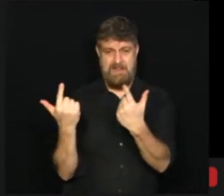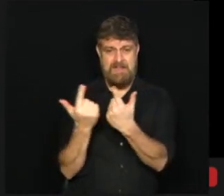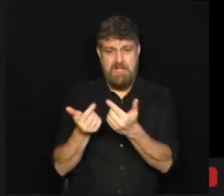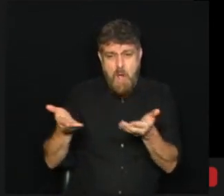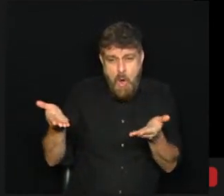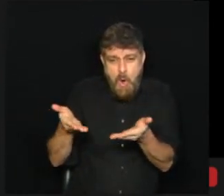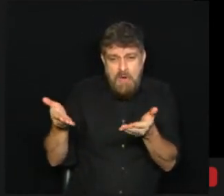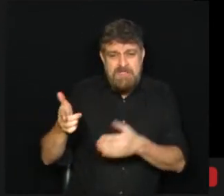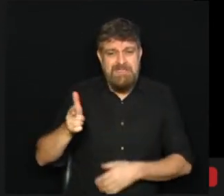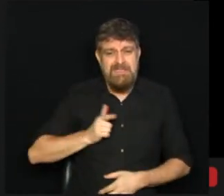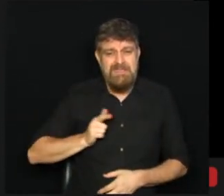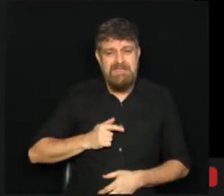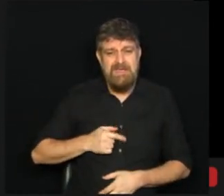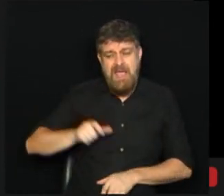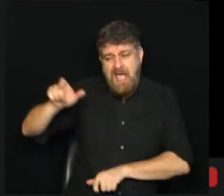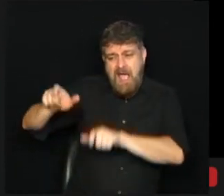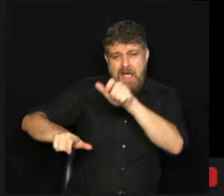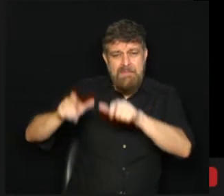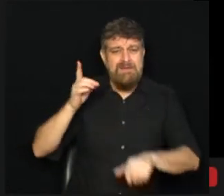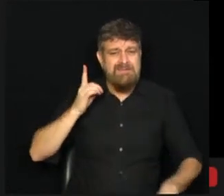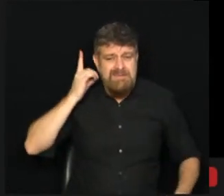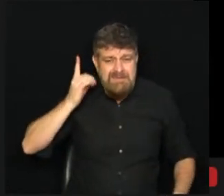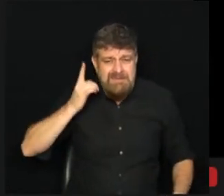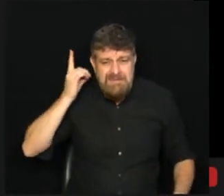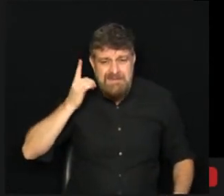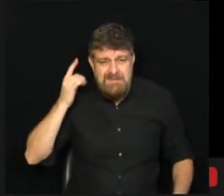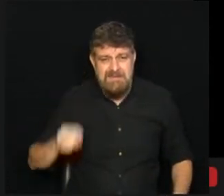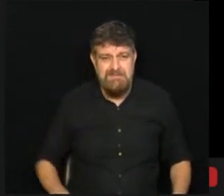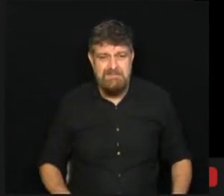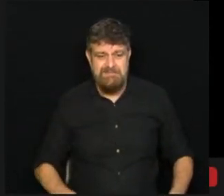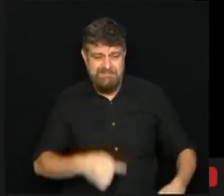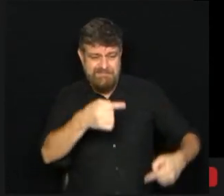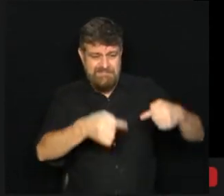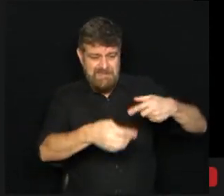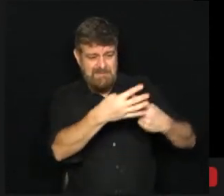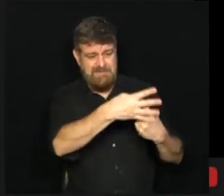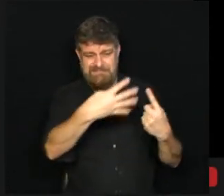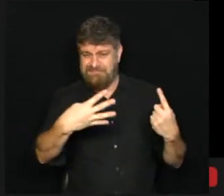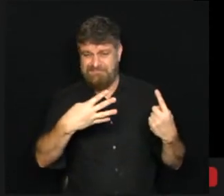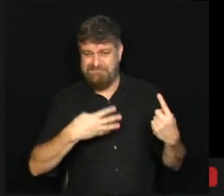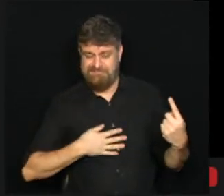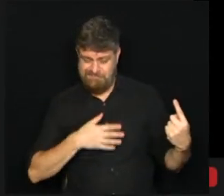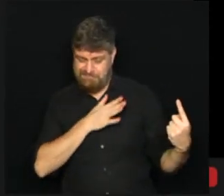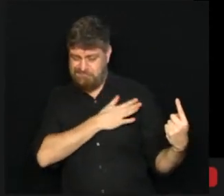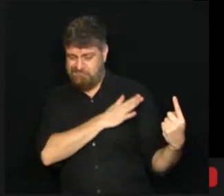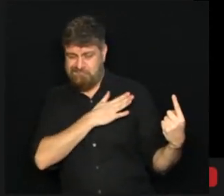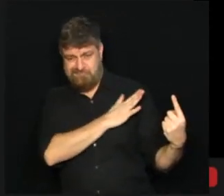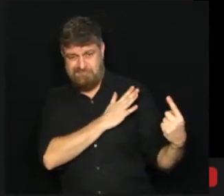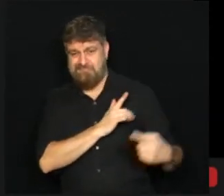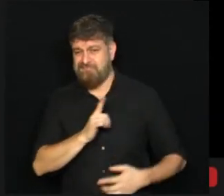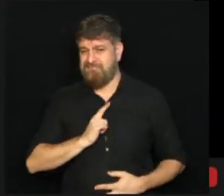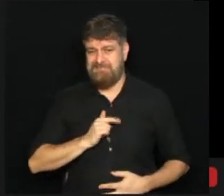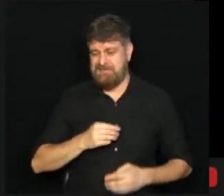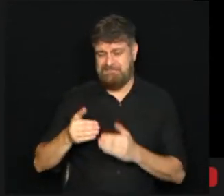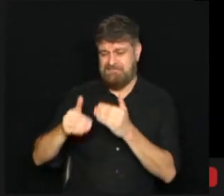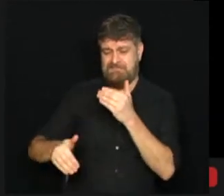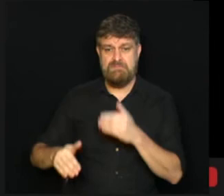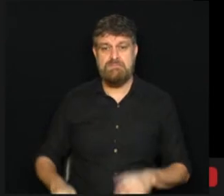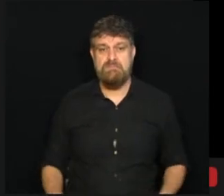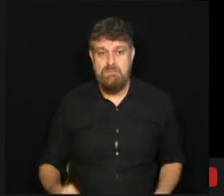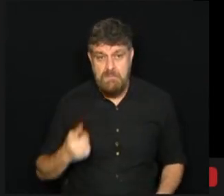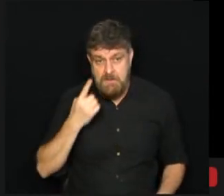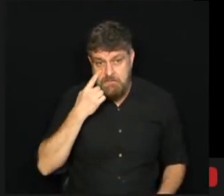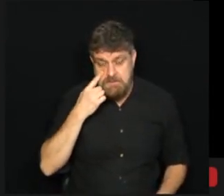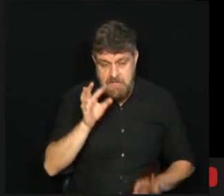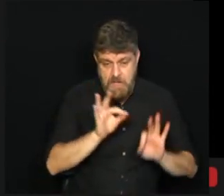tem uma composição que não é favorável a esse tipo de tema, né? Haja vista o próprio projeto que